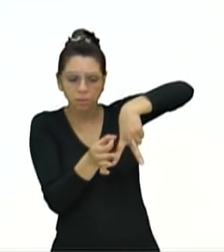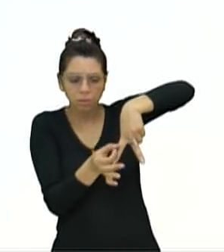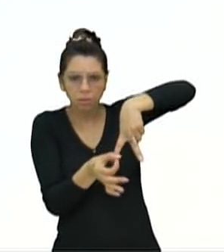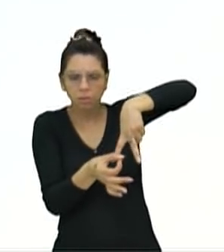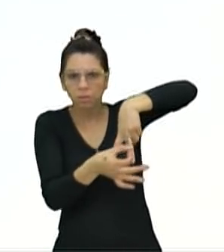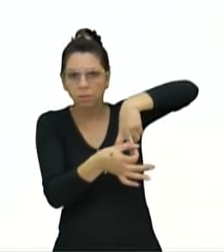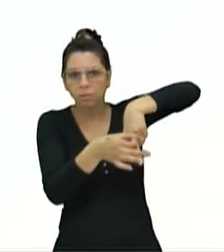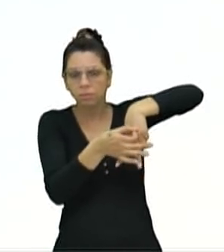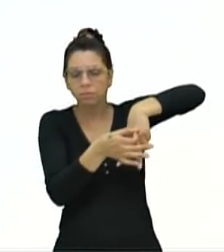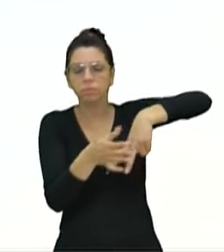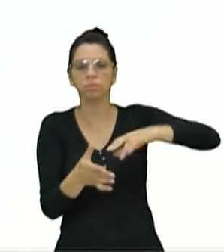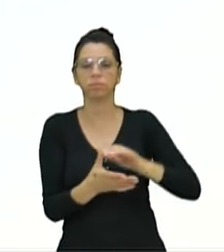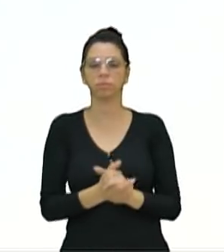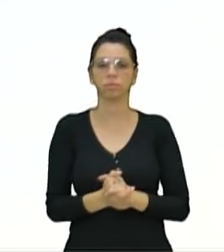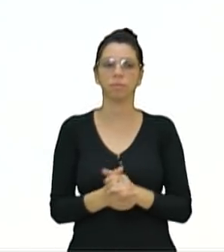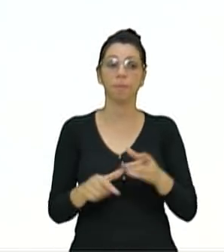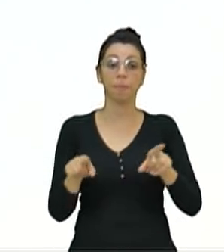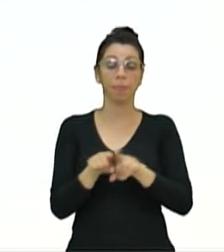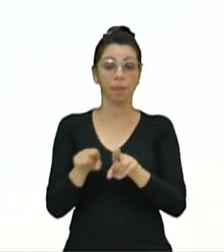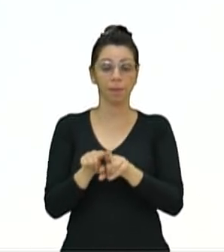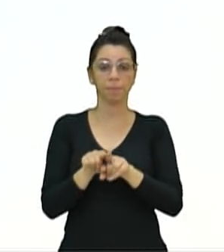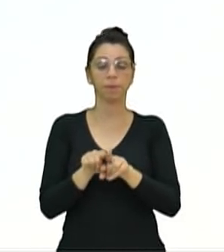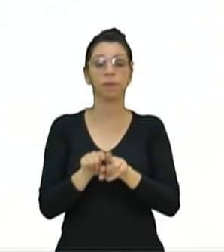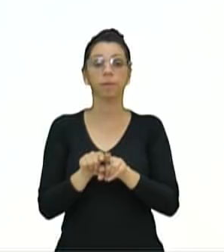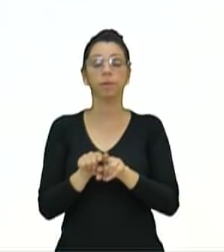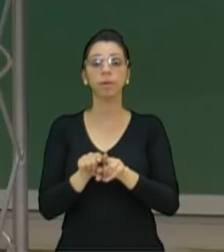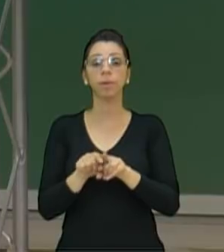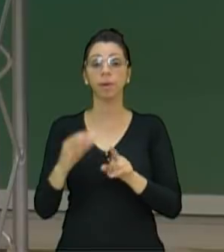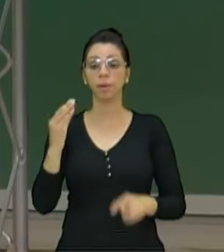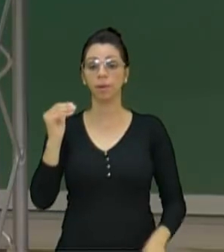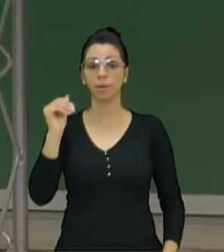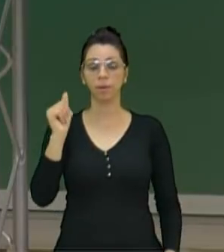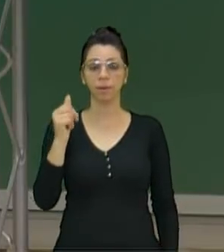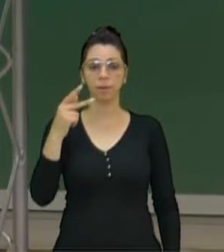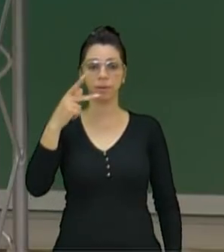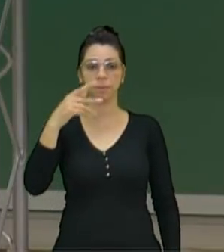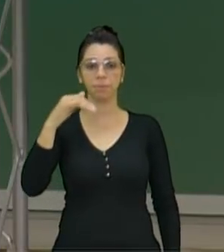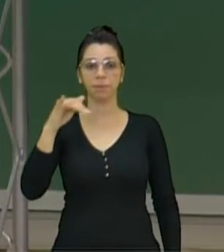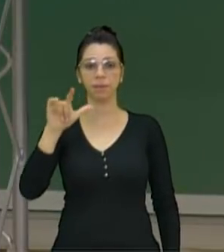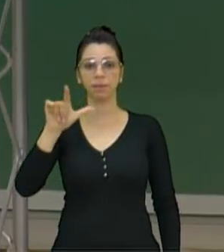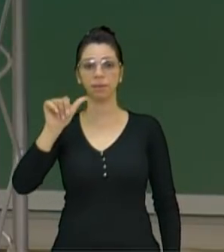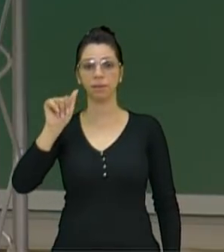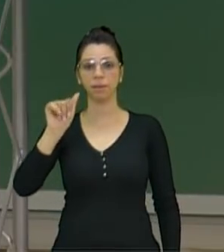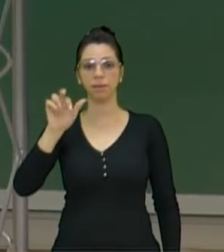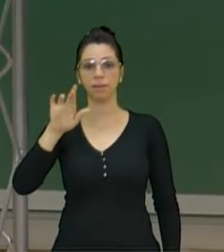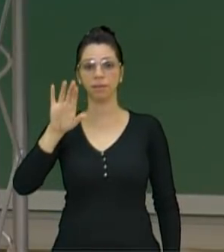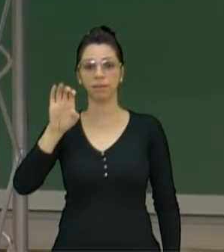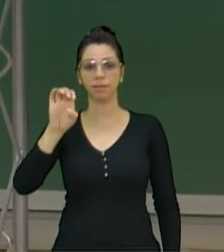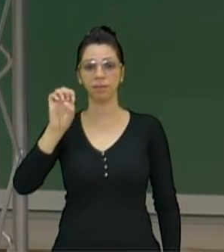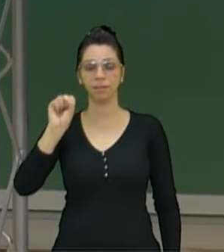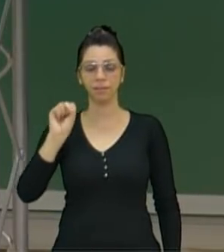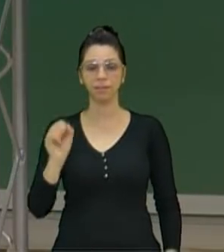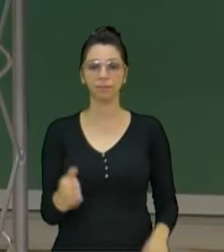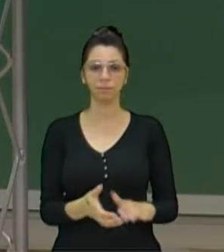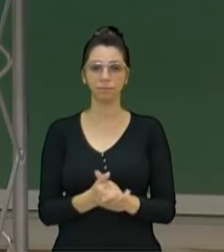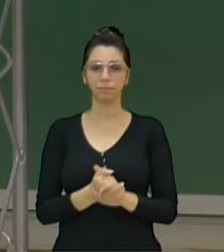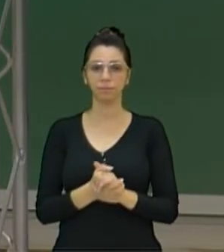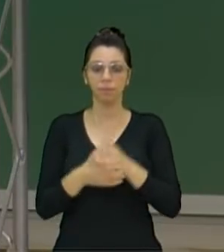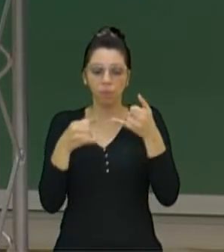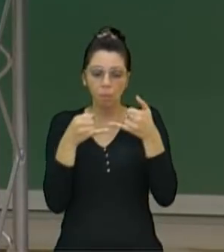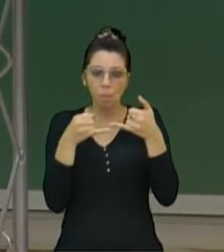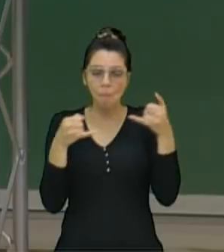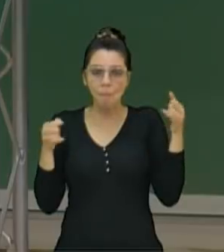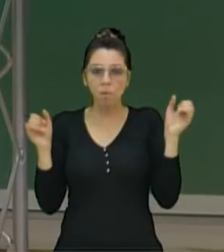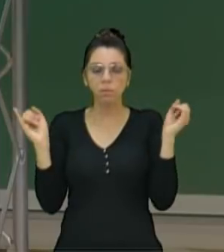pernas. E os capilares, né, são os vasos linfáticos bem fininhos aí. Então, percebam que é um sistema